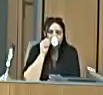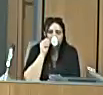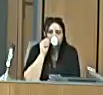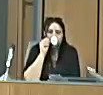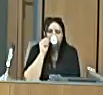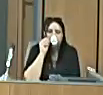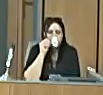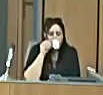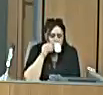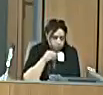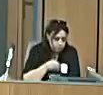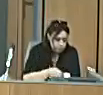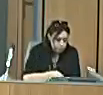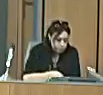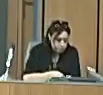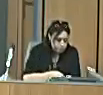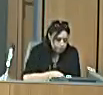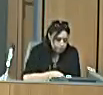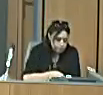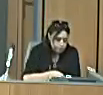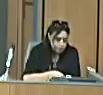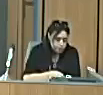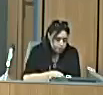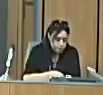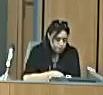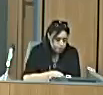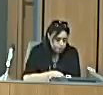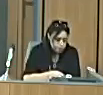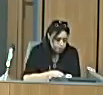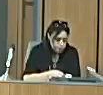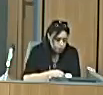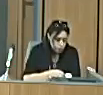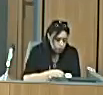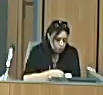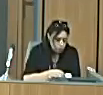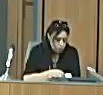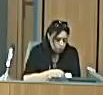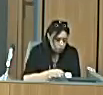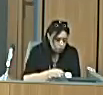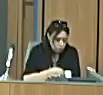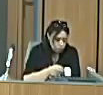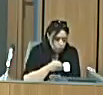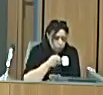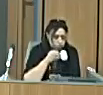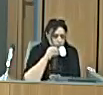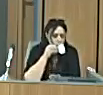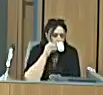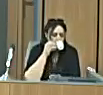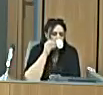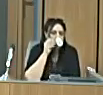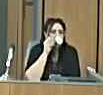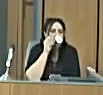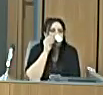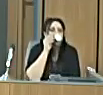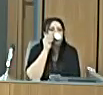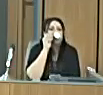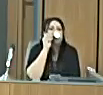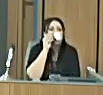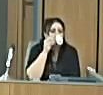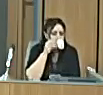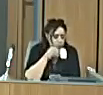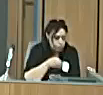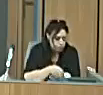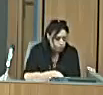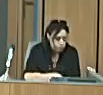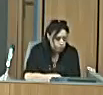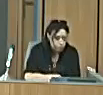presidência agradece é o james souza dias e passamos a palavra